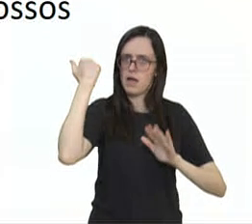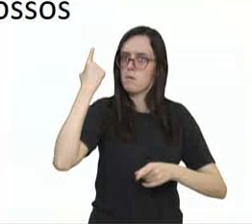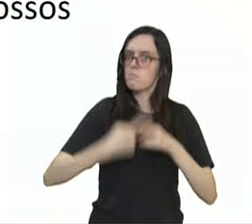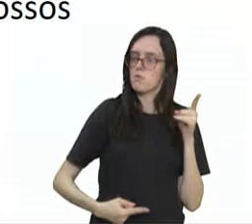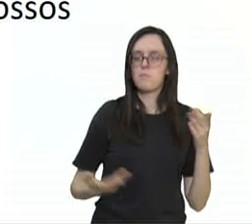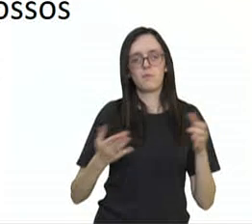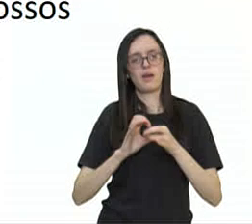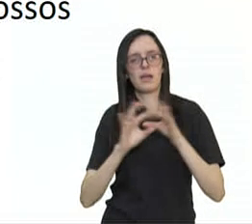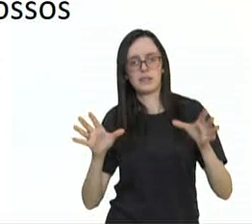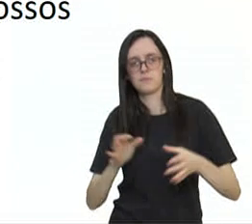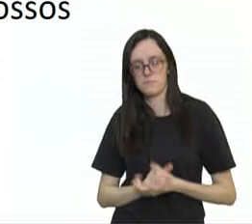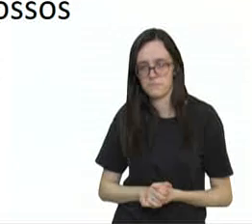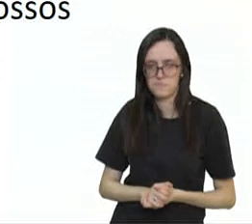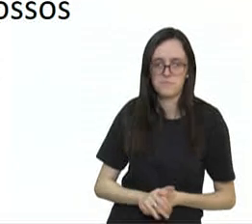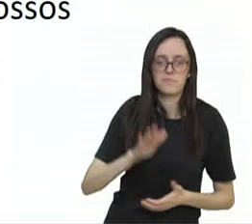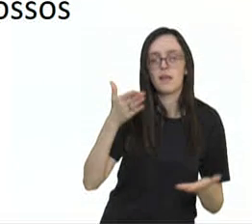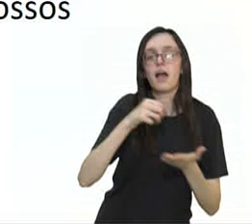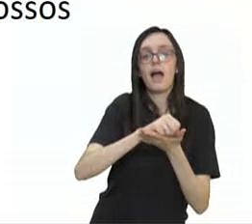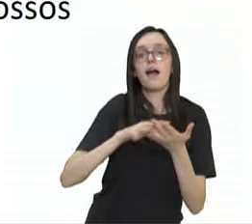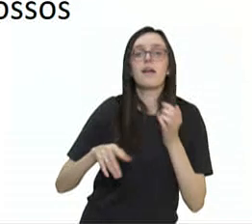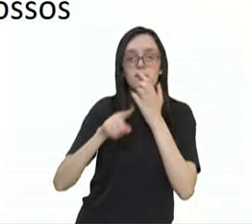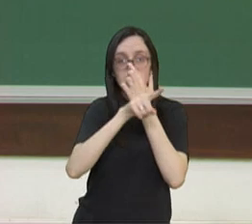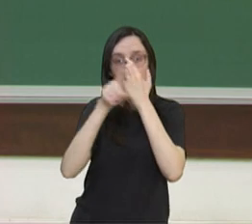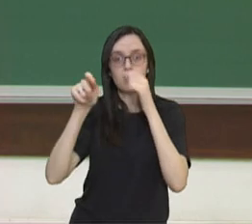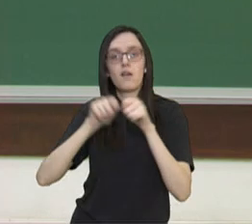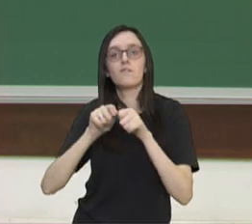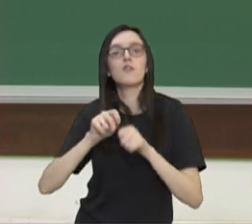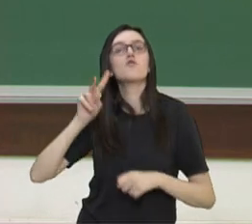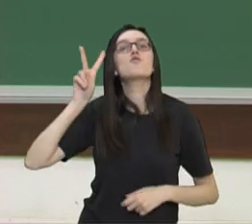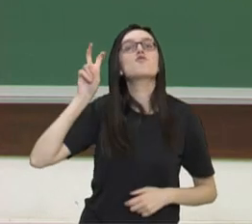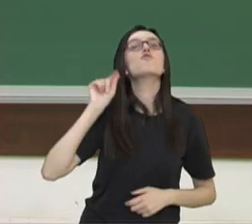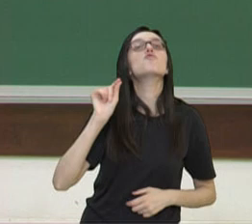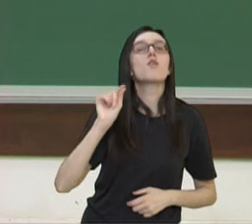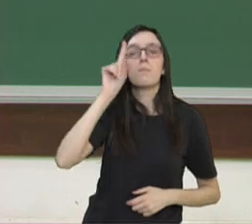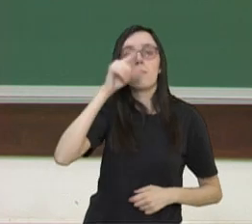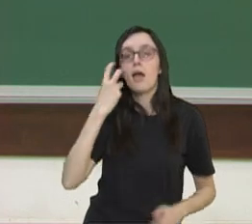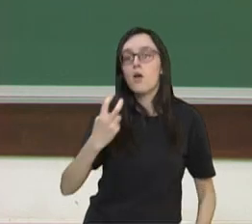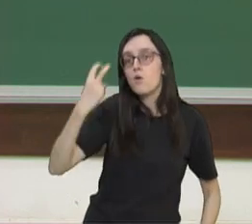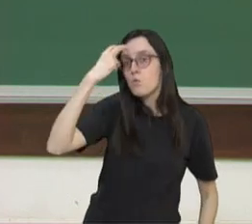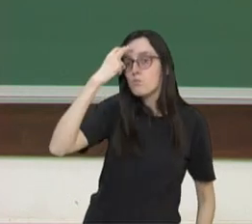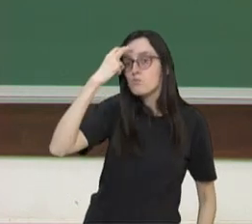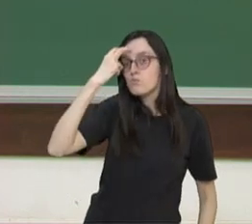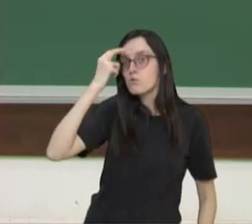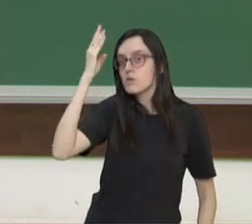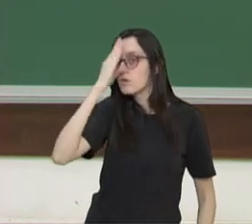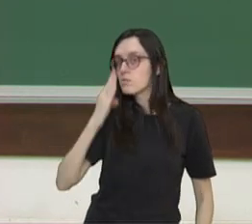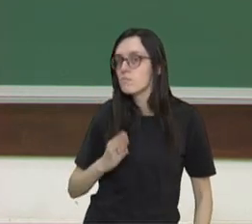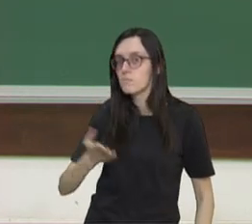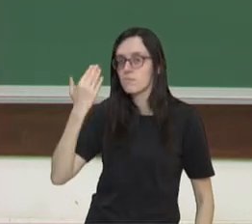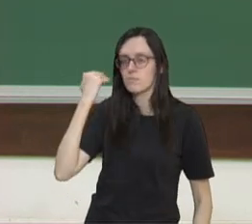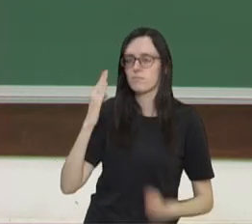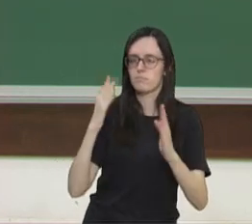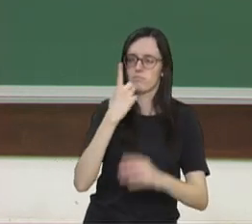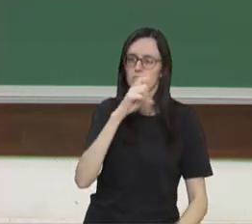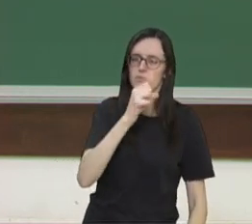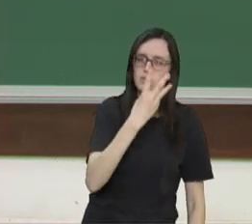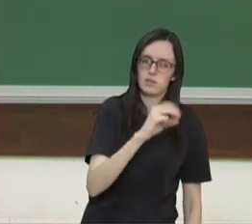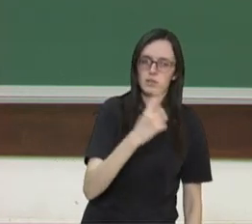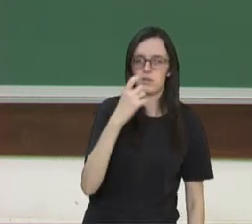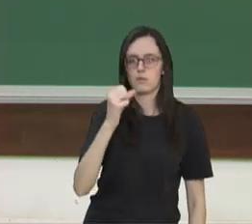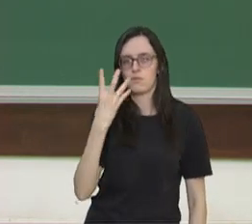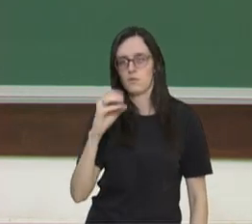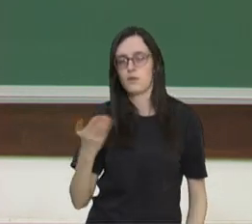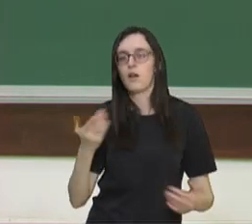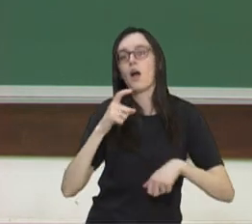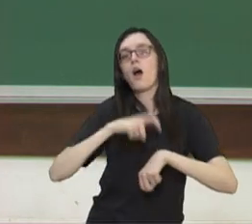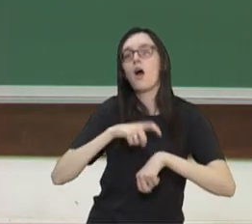Brasil. Então, atividade para você fazer sobre essa cultura brasileira aí dos anos 30, dos anos 40.